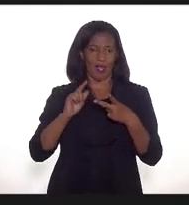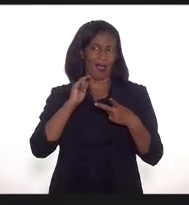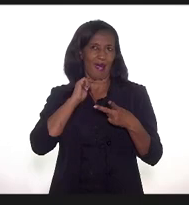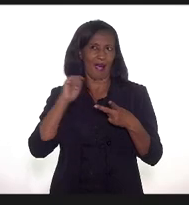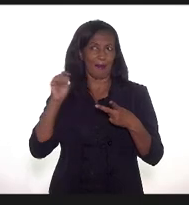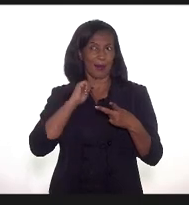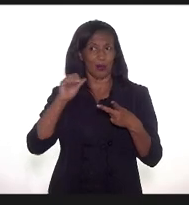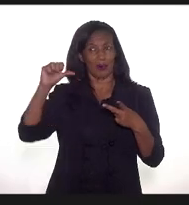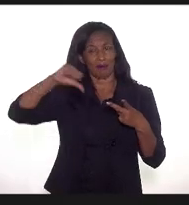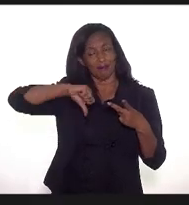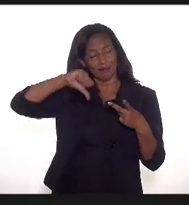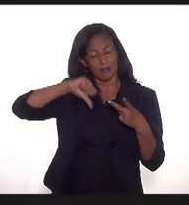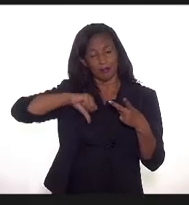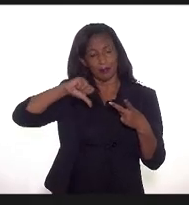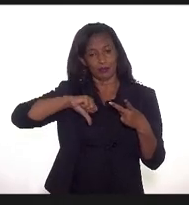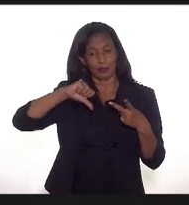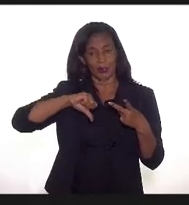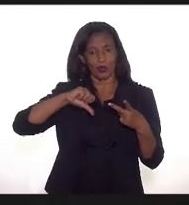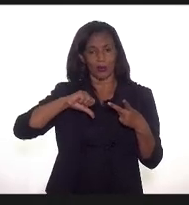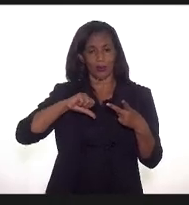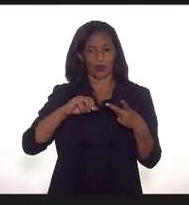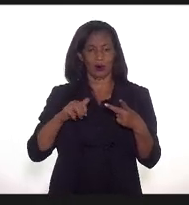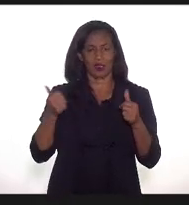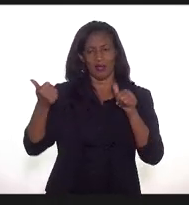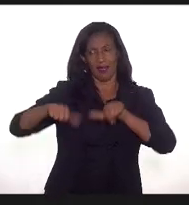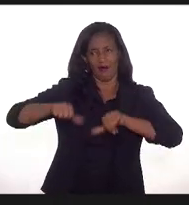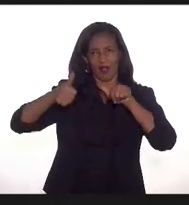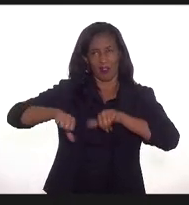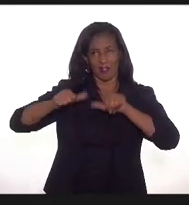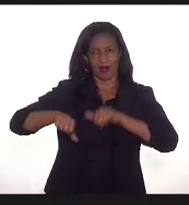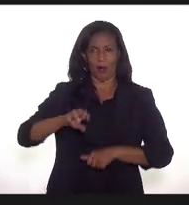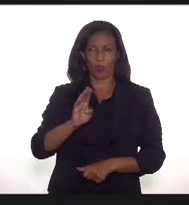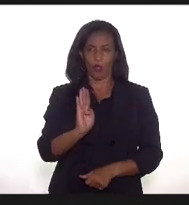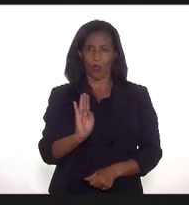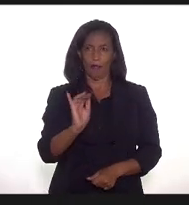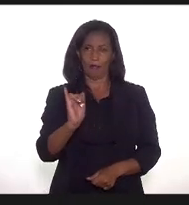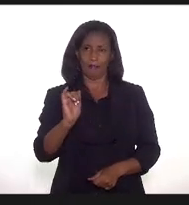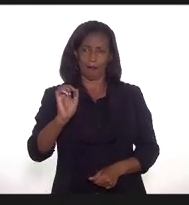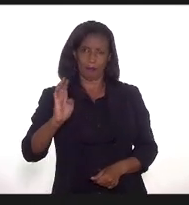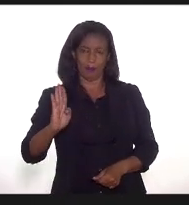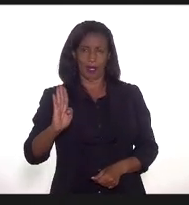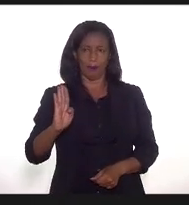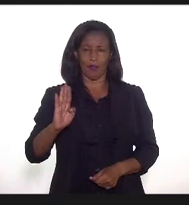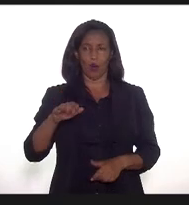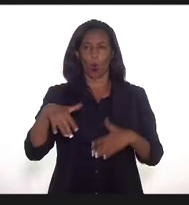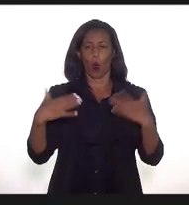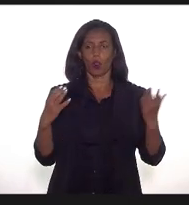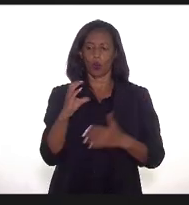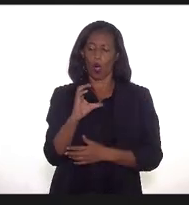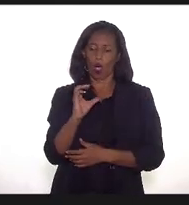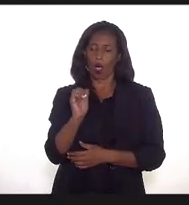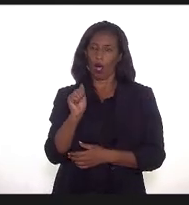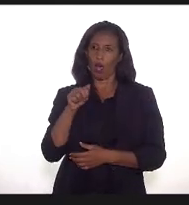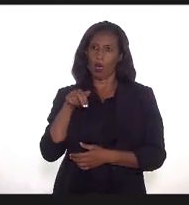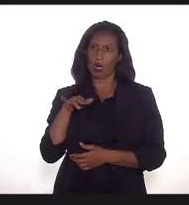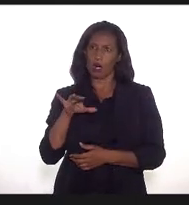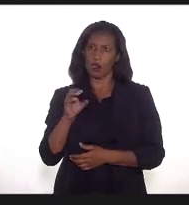na verdade, né? Tanto em variação do PIB quanto em câmbio.